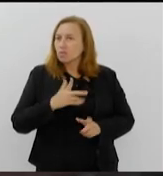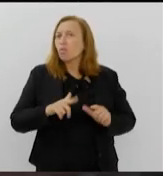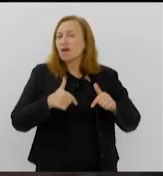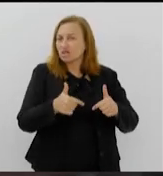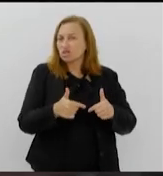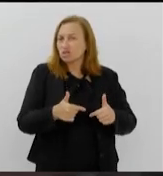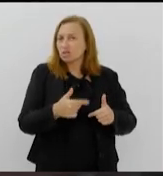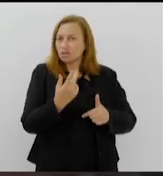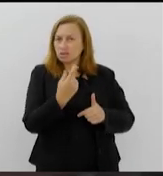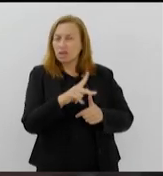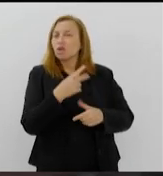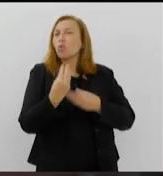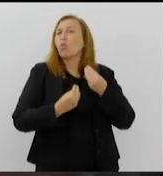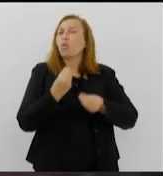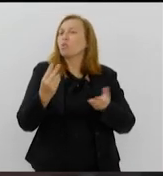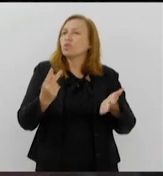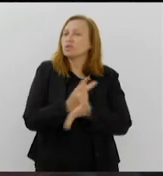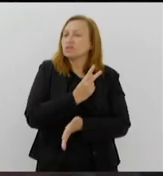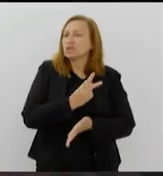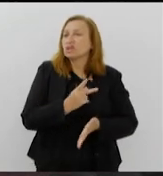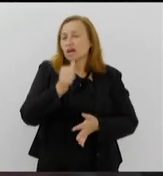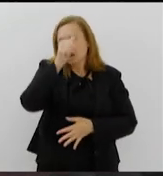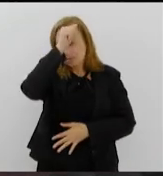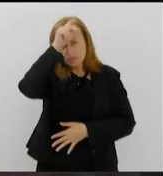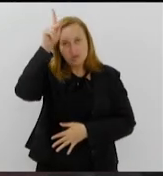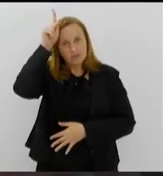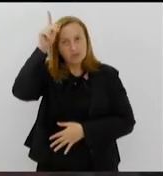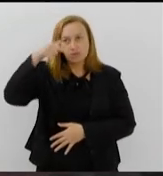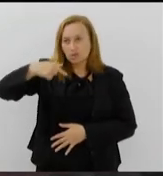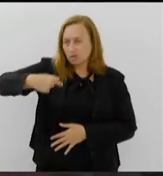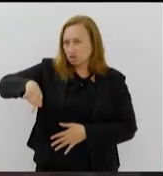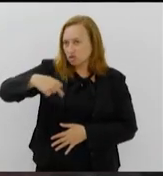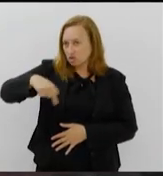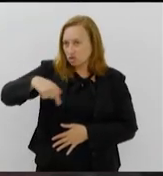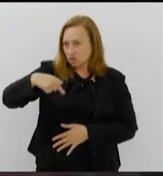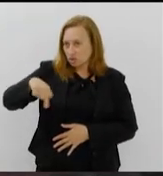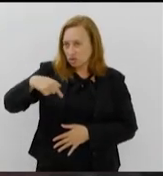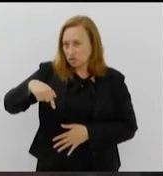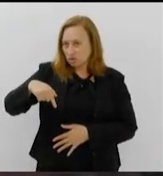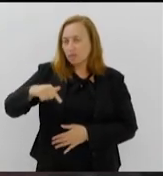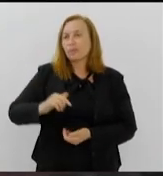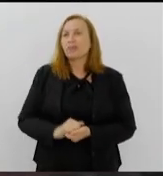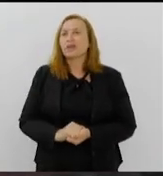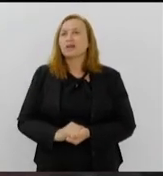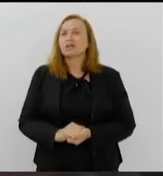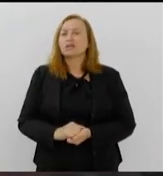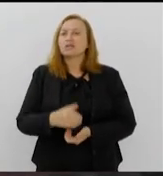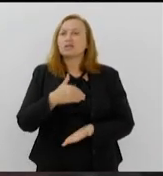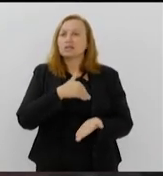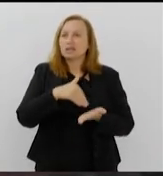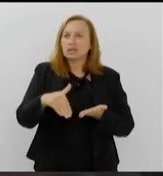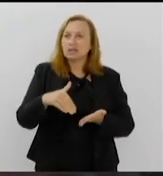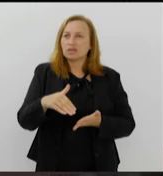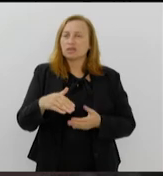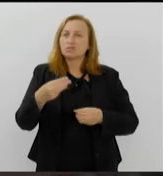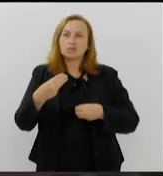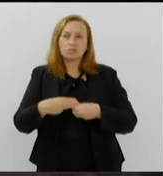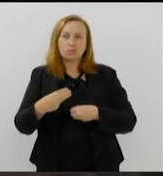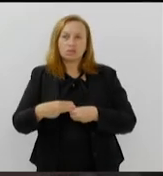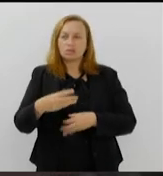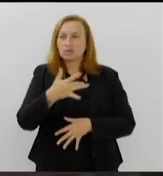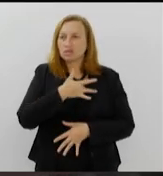isso acontecia? A Prefeitura de Queimados, através da sua Secretaria Municipal de